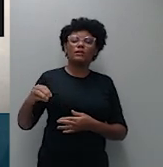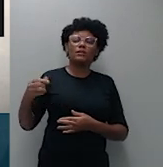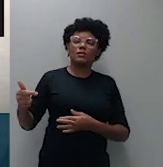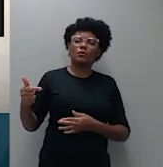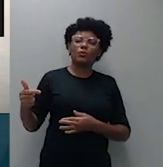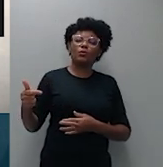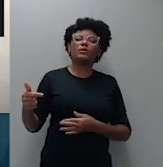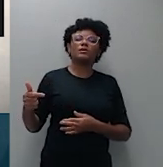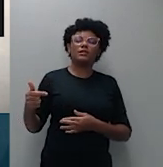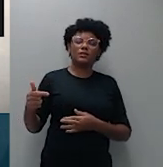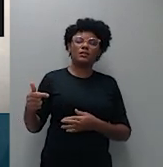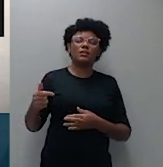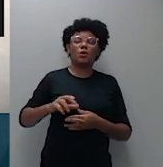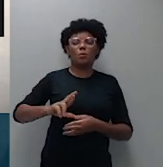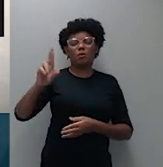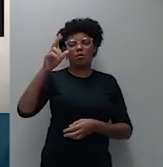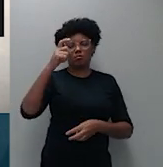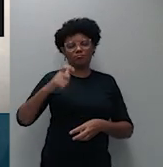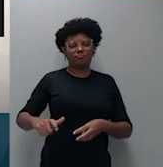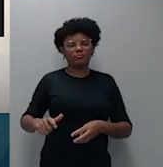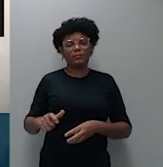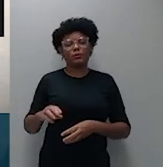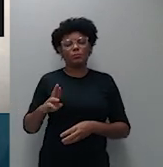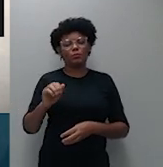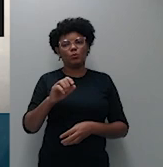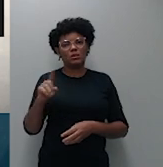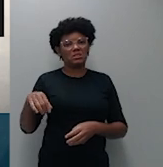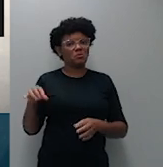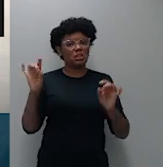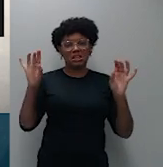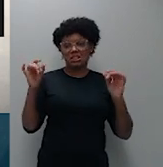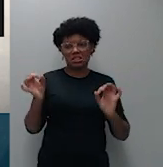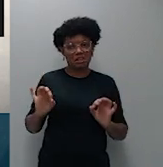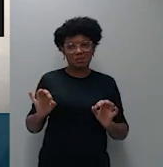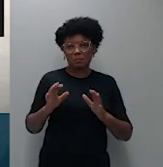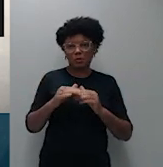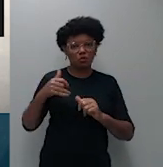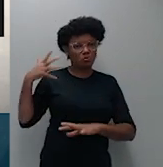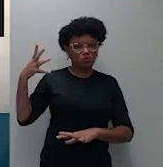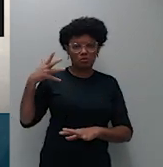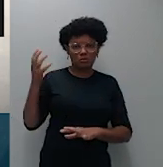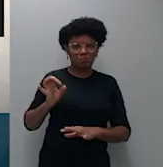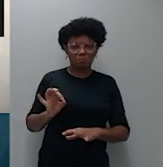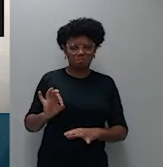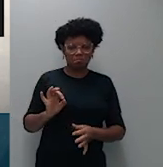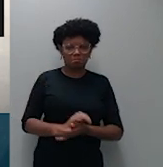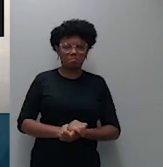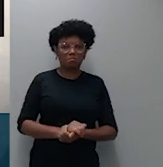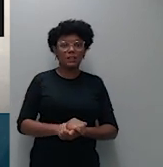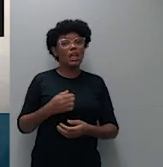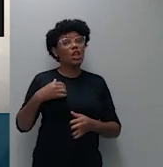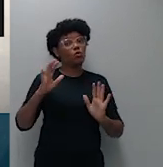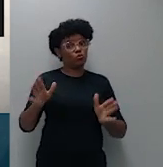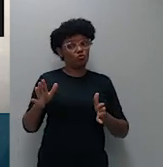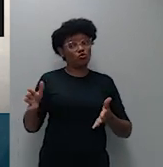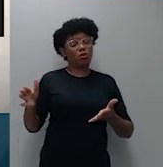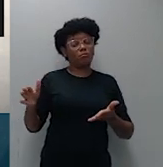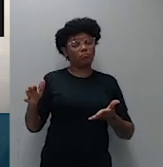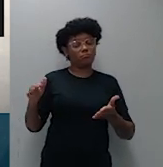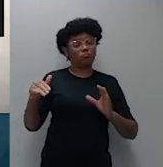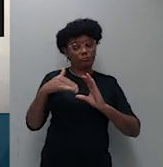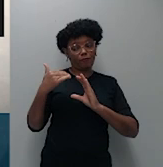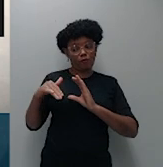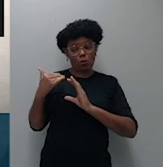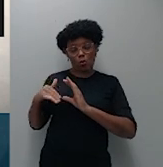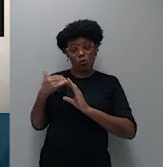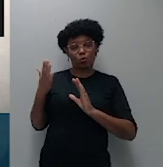marco buzzi não há destaque nem pedido de sustentação oral eu já recebi o voto de vossa excelência da